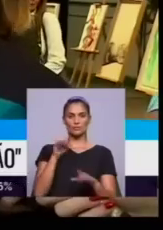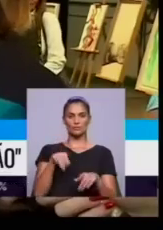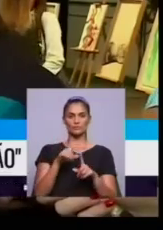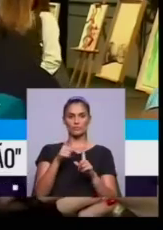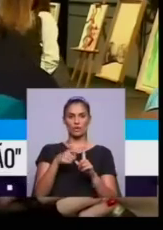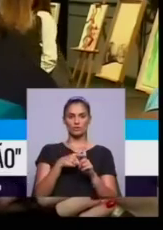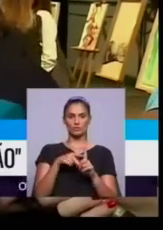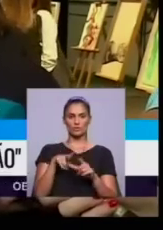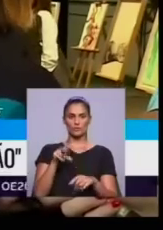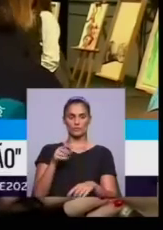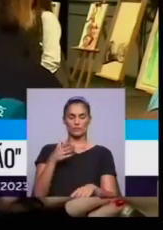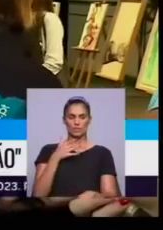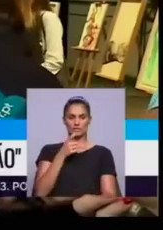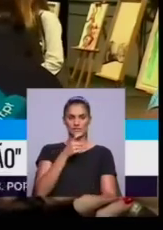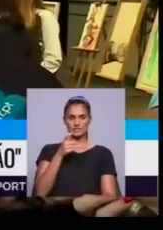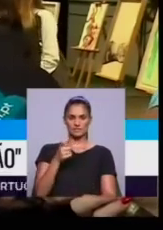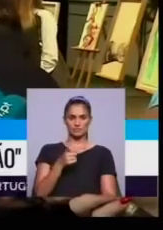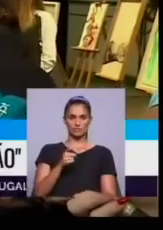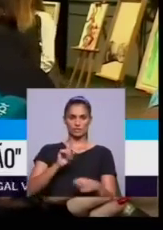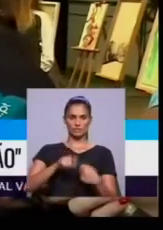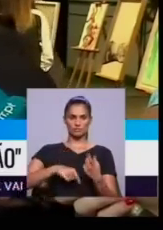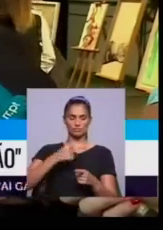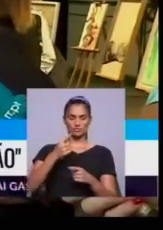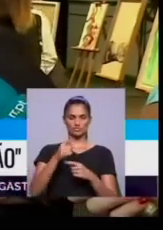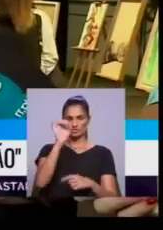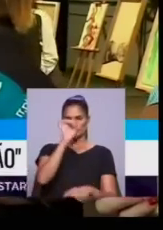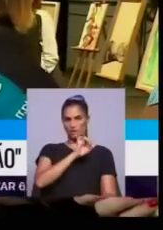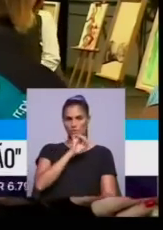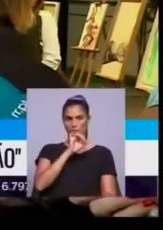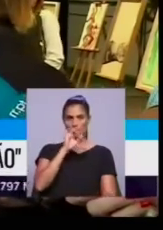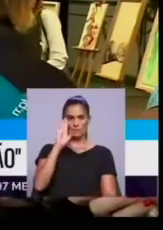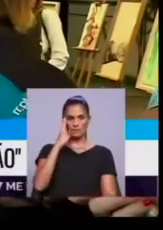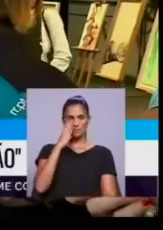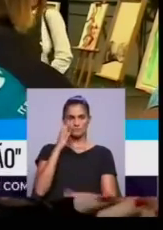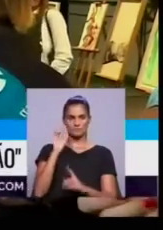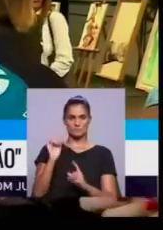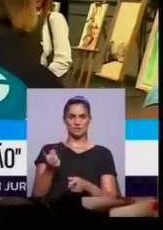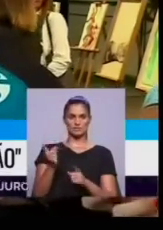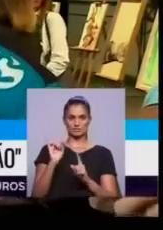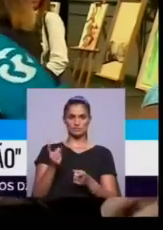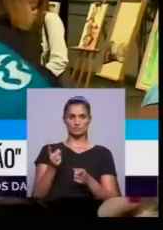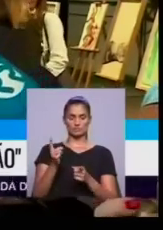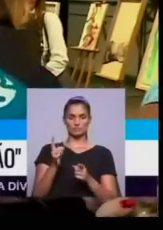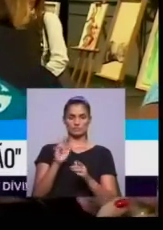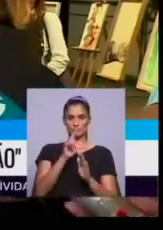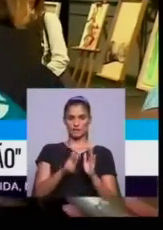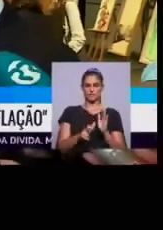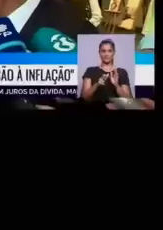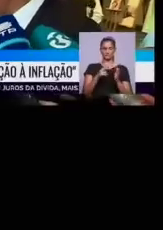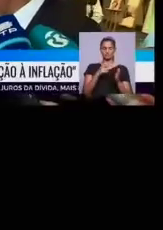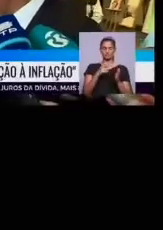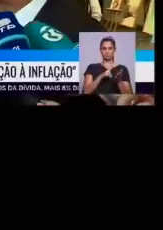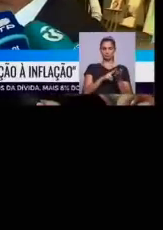novembro dezembro e depois claramente Janeiro haverá uma queda palavra